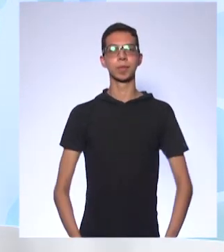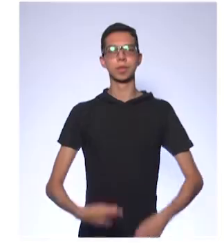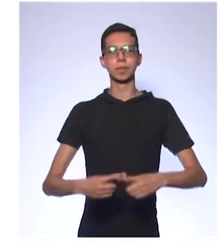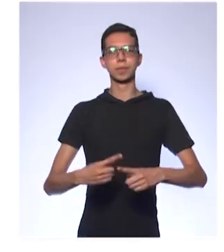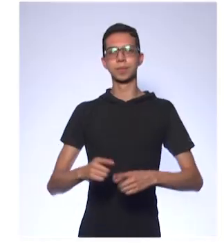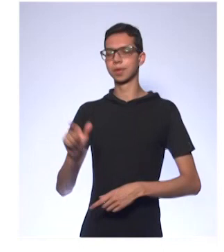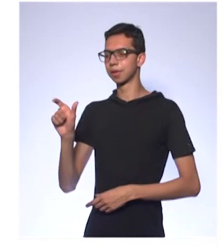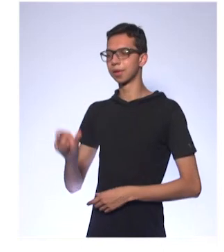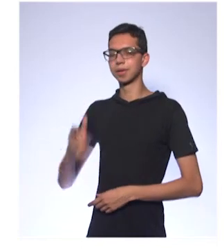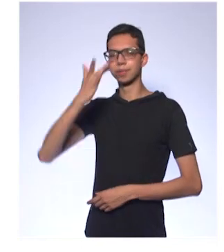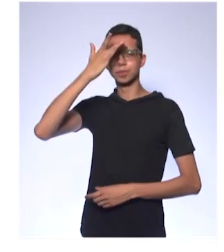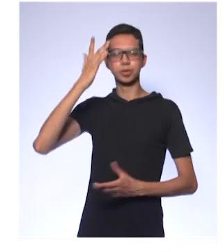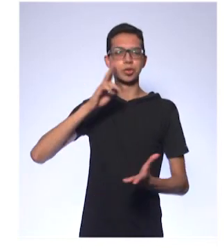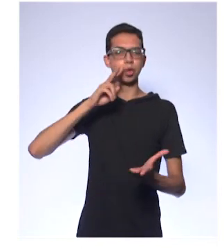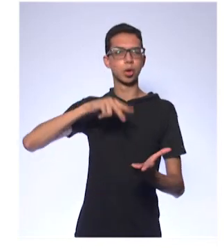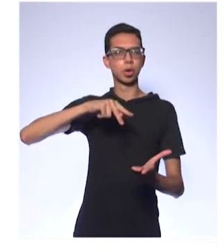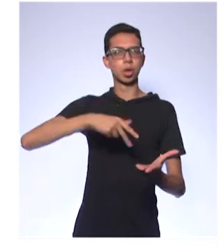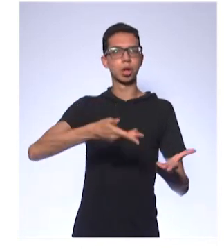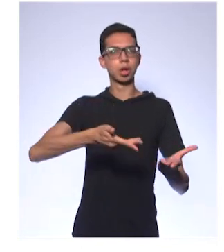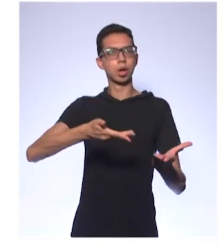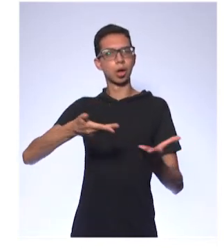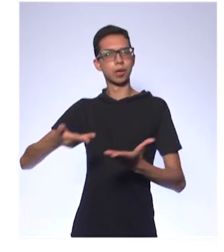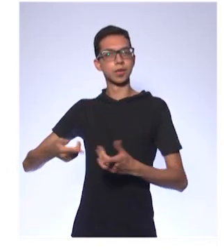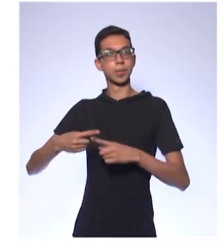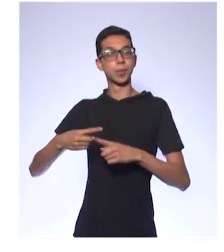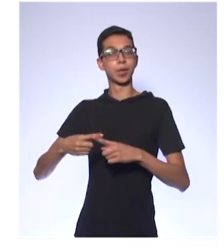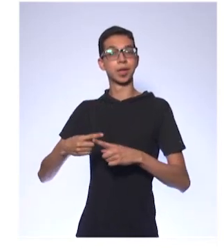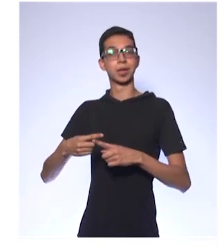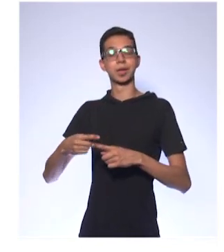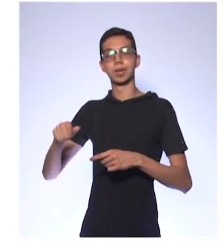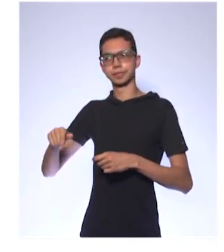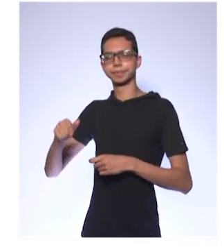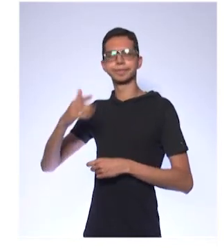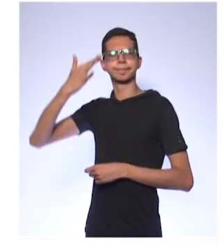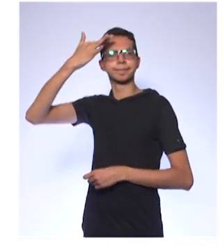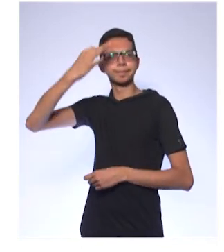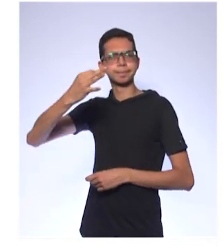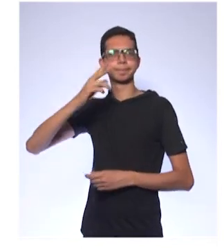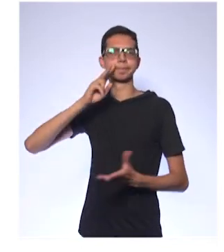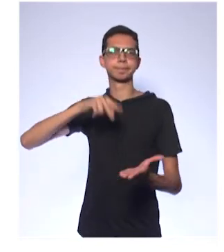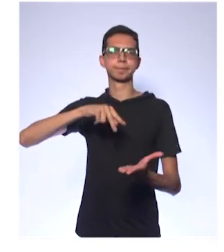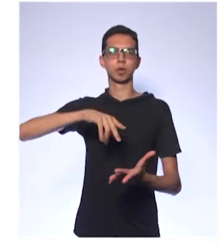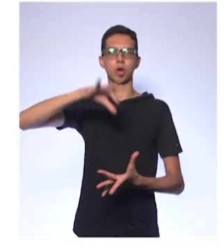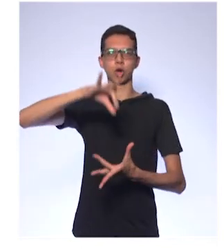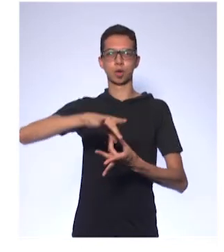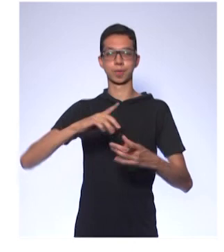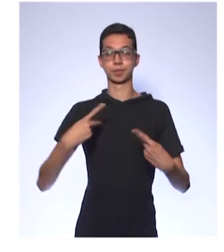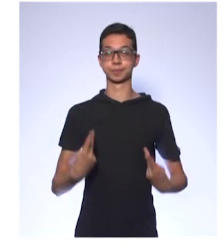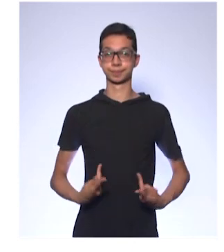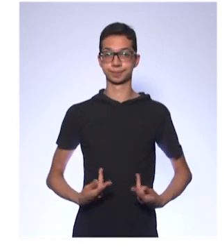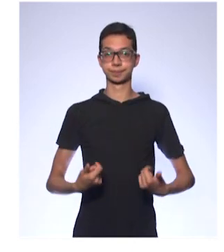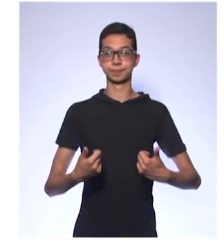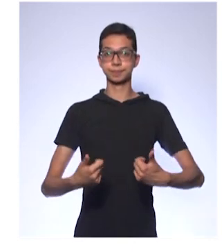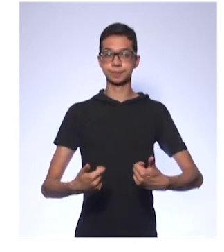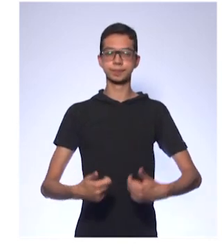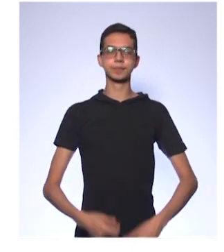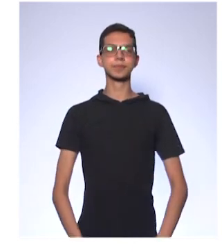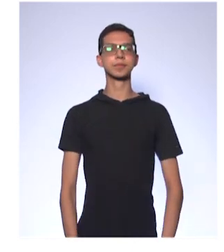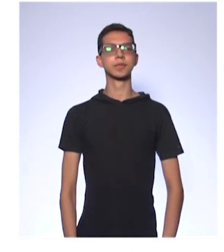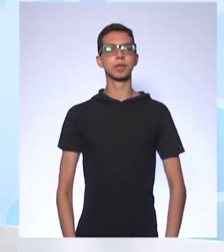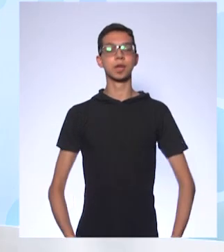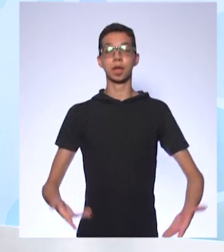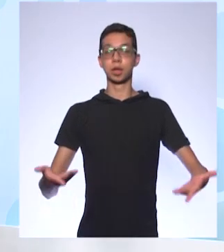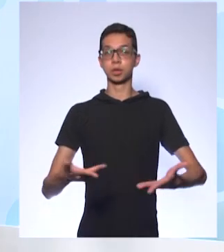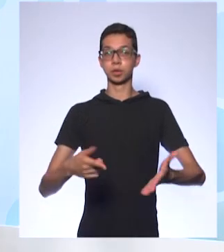leitor a refletir sobre a coisificação do ser humano. Bom, a gente pode ir agora para a questão